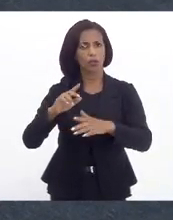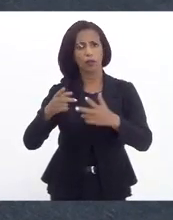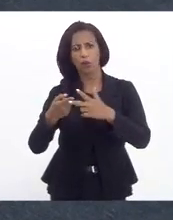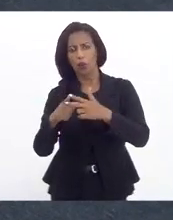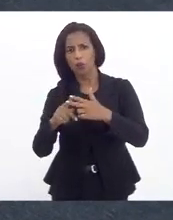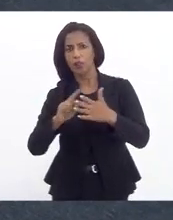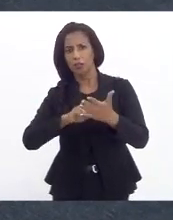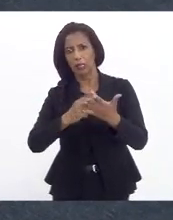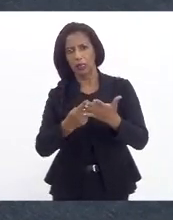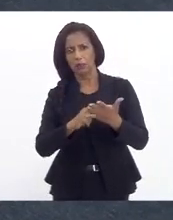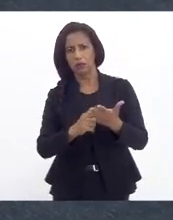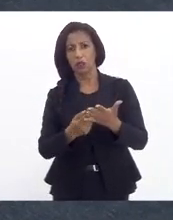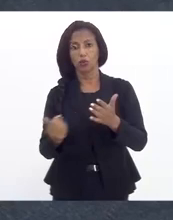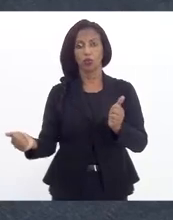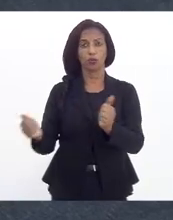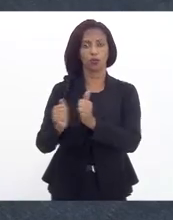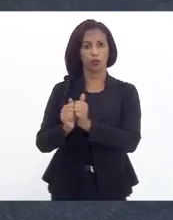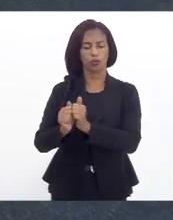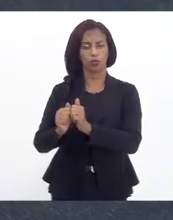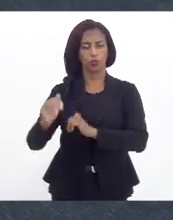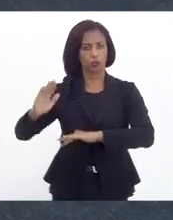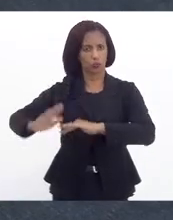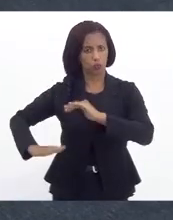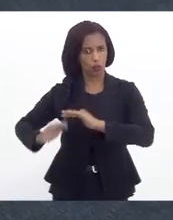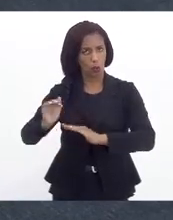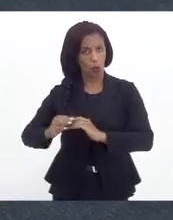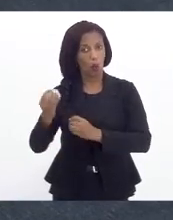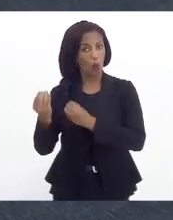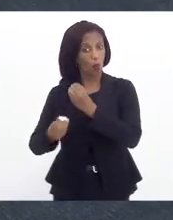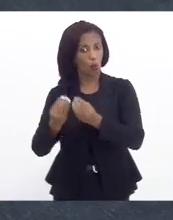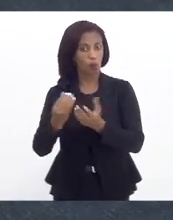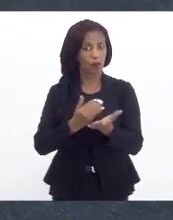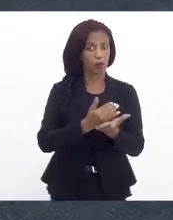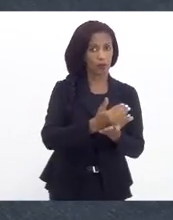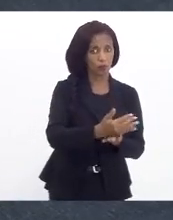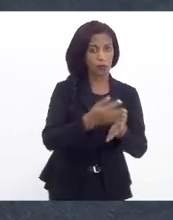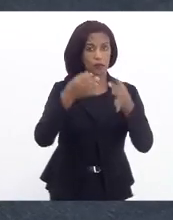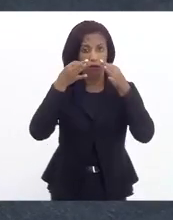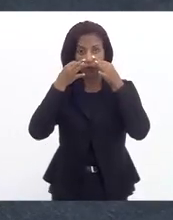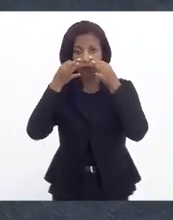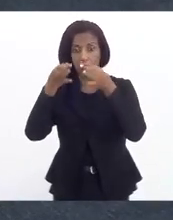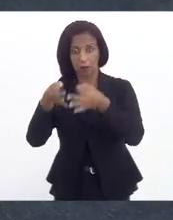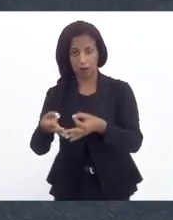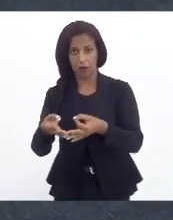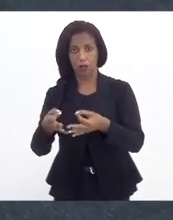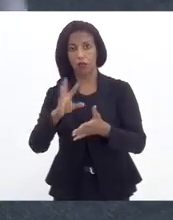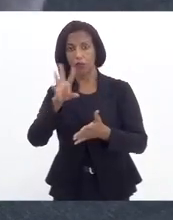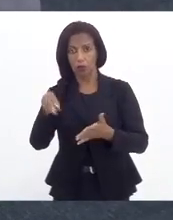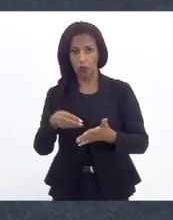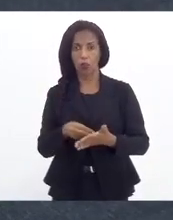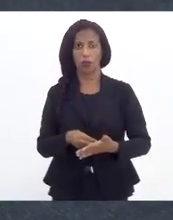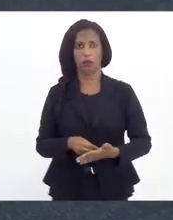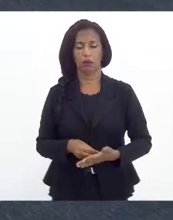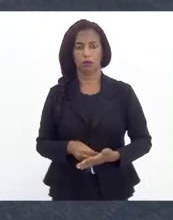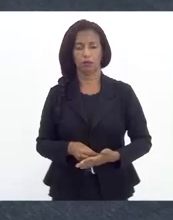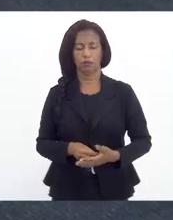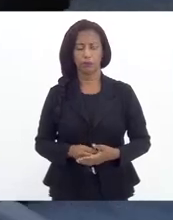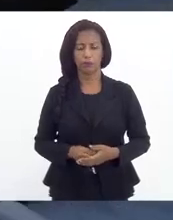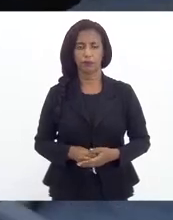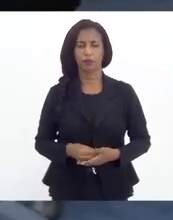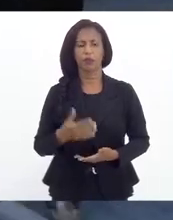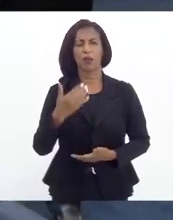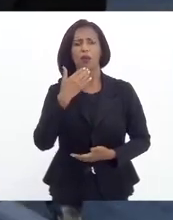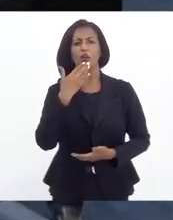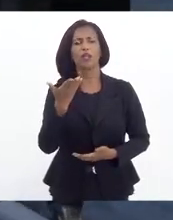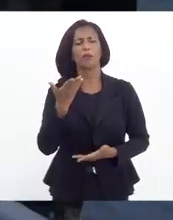junto com os servidores. Como não estava na redação inicial, só chamei a atenção que foi incluída. Eu queria fazer aqui um